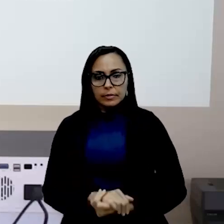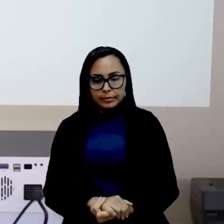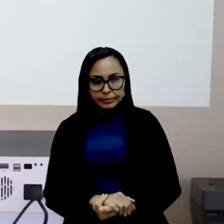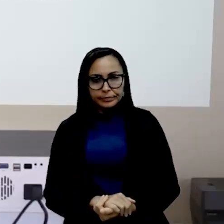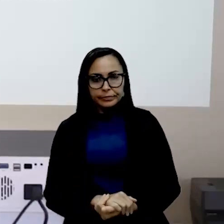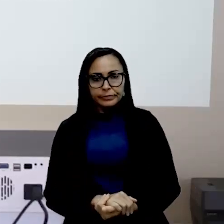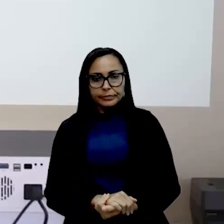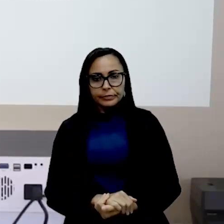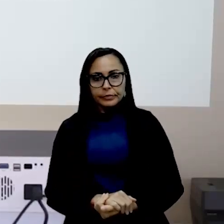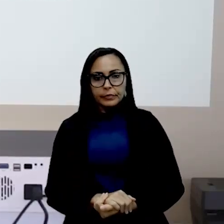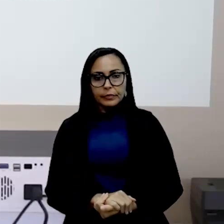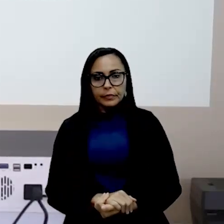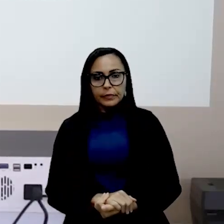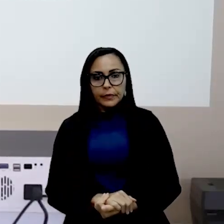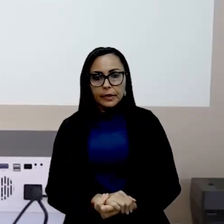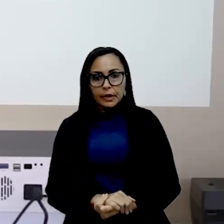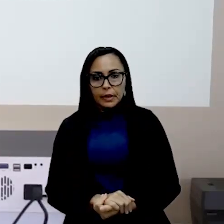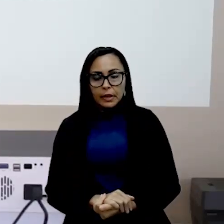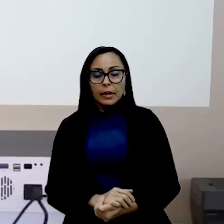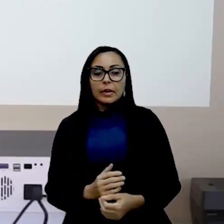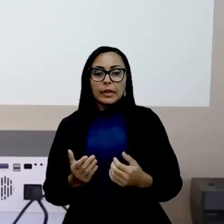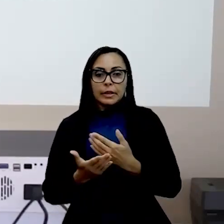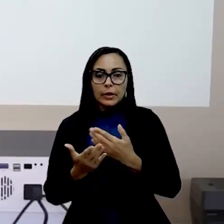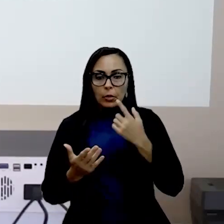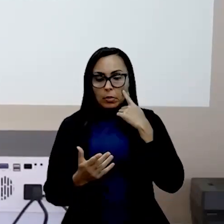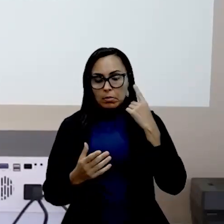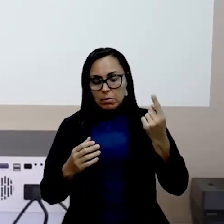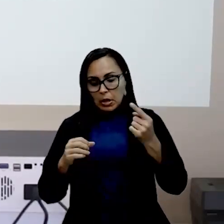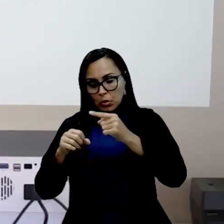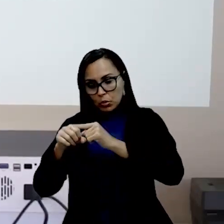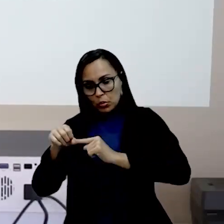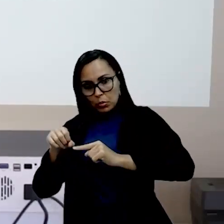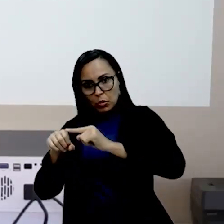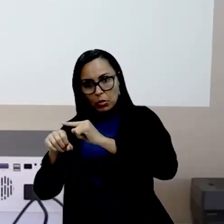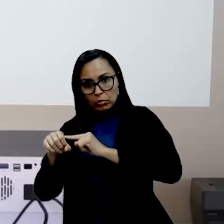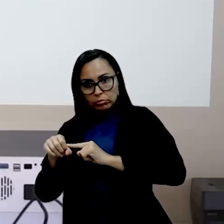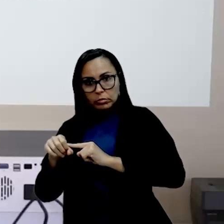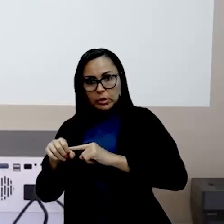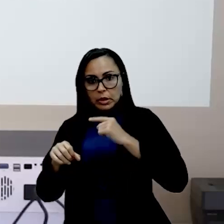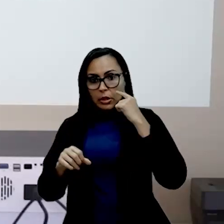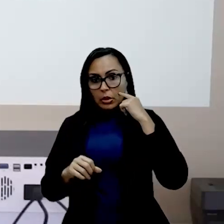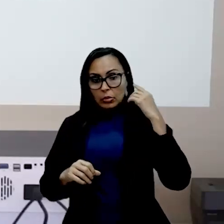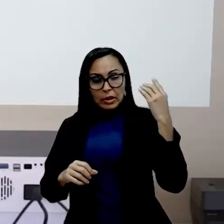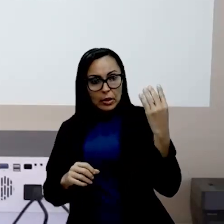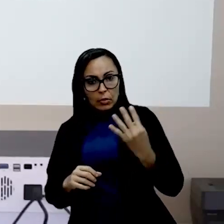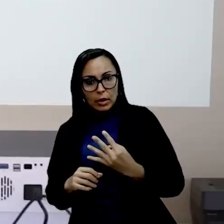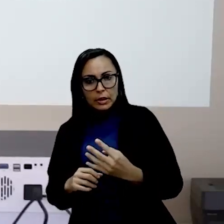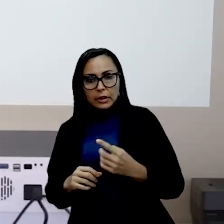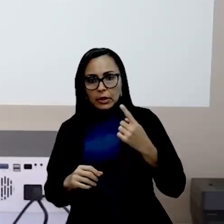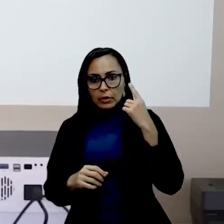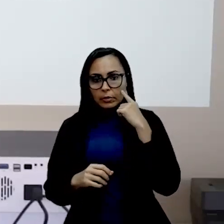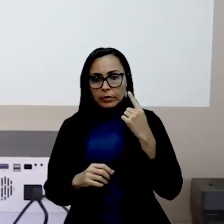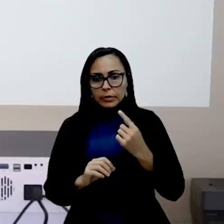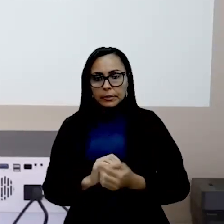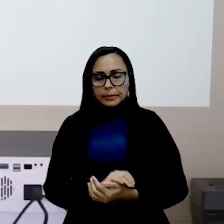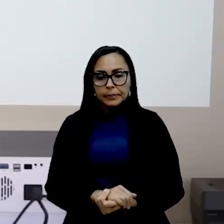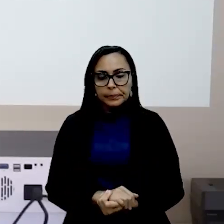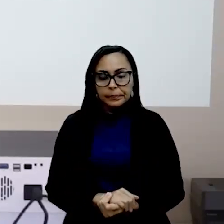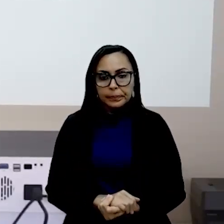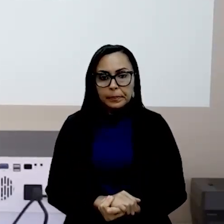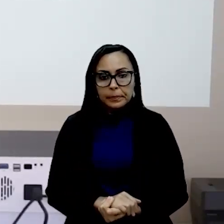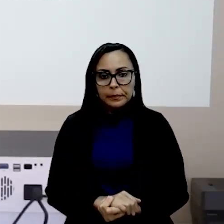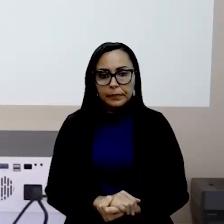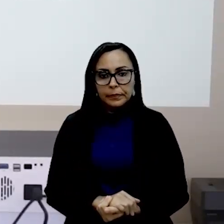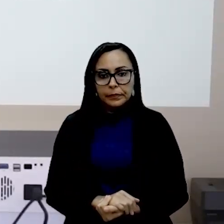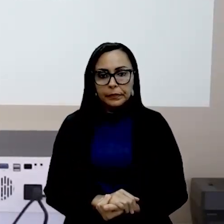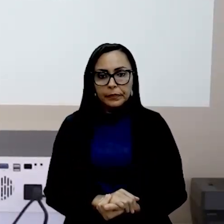falei, para um tumor na 6ª década, não um tumor na 4ª década. Isso é que está me surpreendendo, é isso. É que está